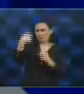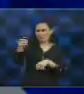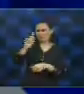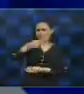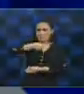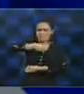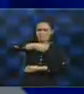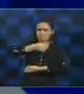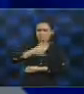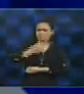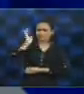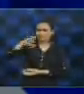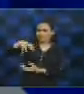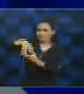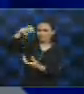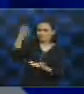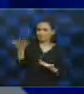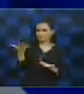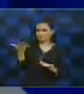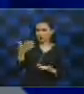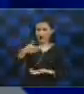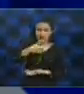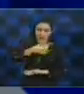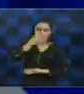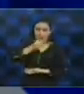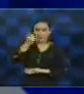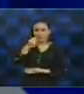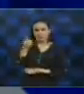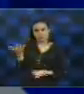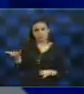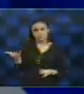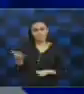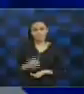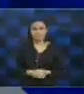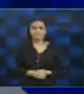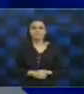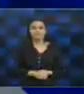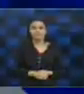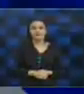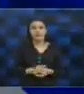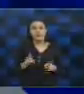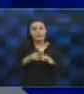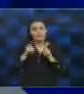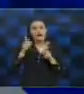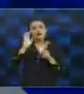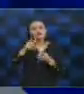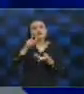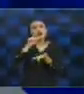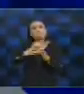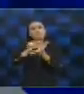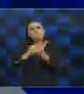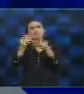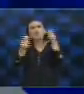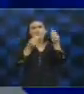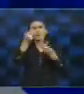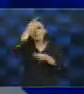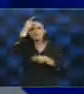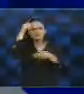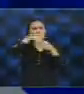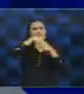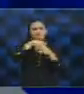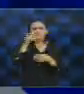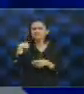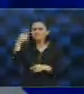mais. Pelo menos no leite. Então, nós fizemos a limpeza de um cadastro que era politiqueiro.